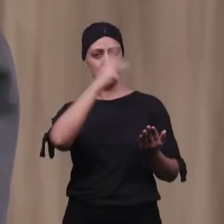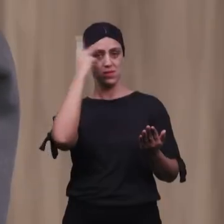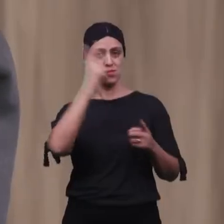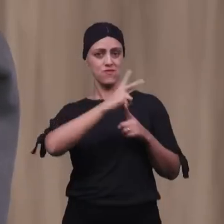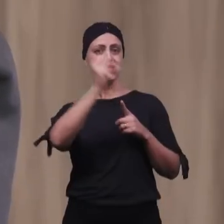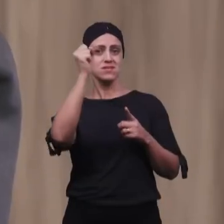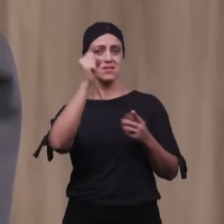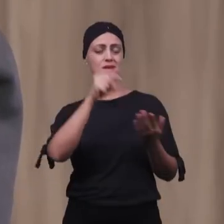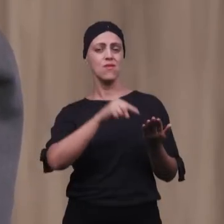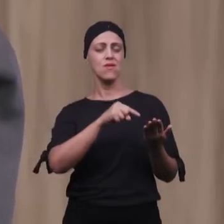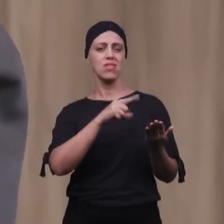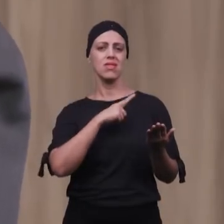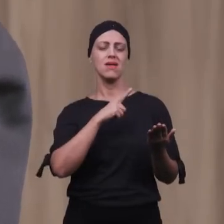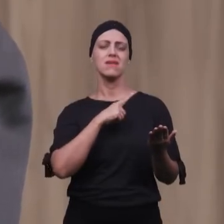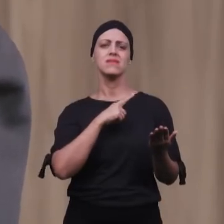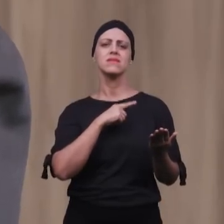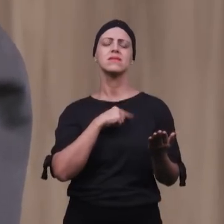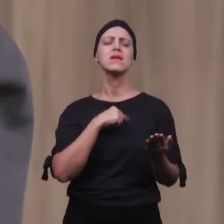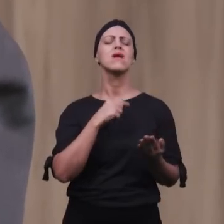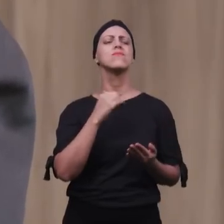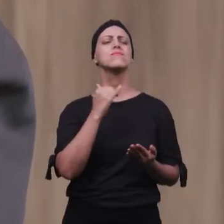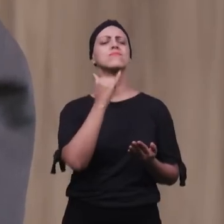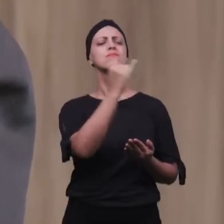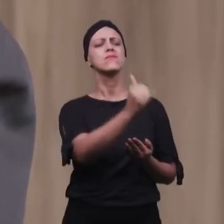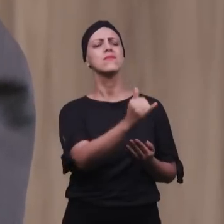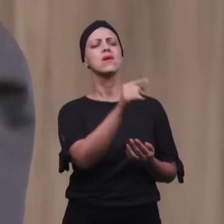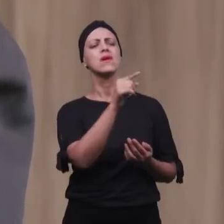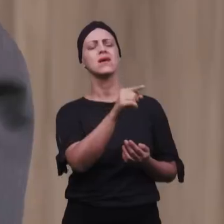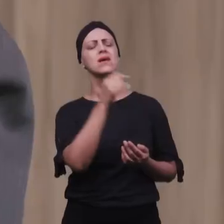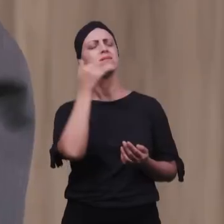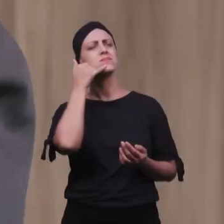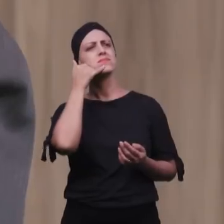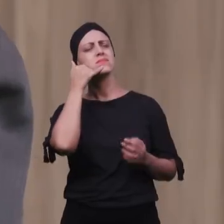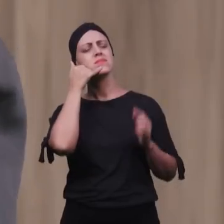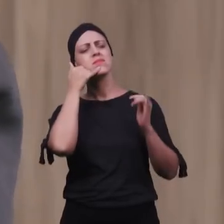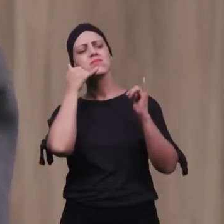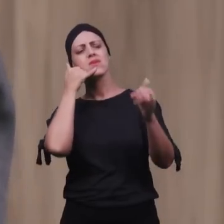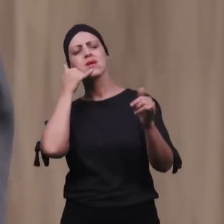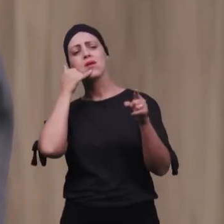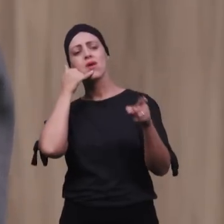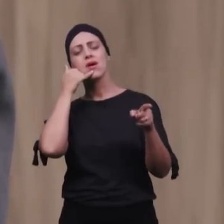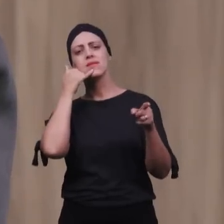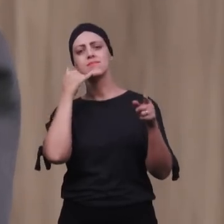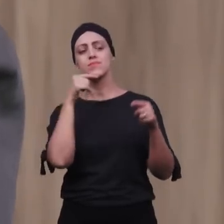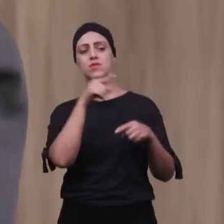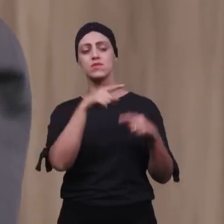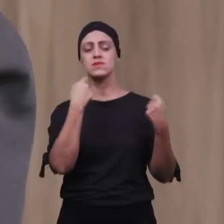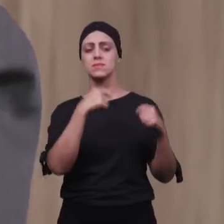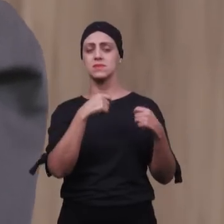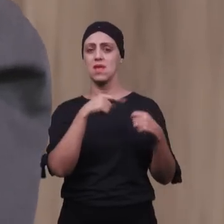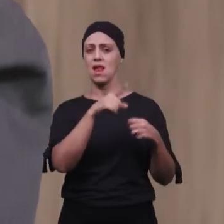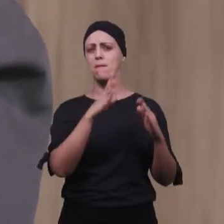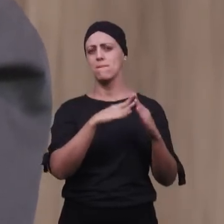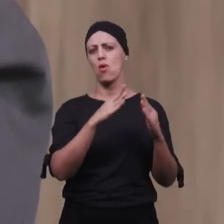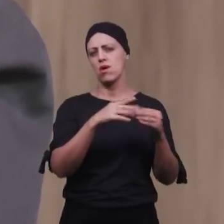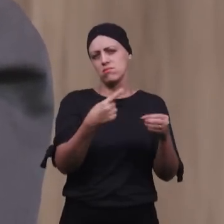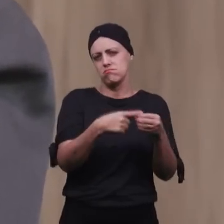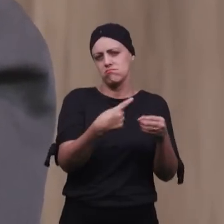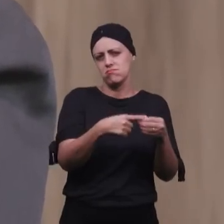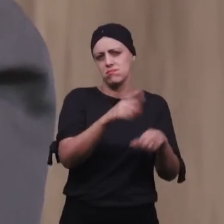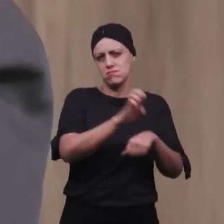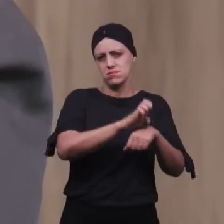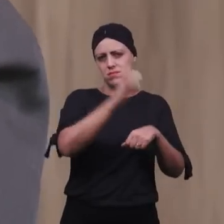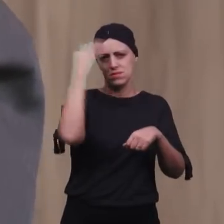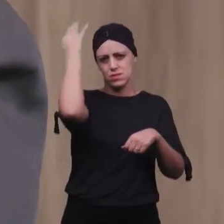E eu disse para ela, olha, você precisa... Ela é do interior aqui do estado do Espírito Santo. Eu disse,